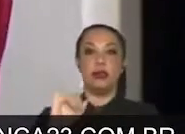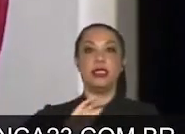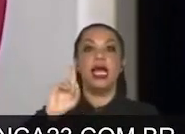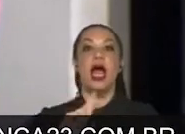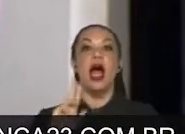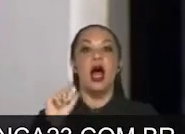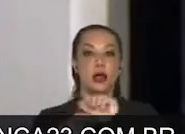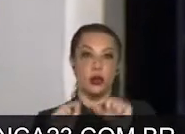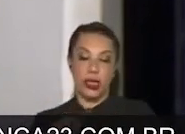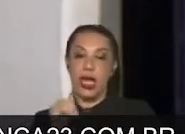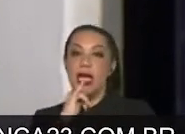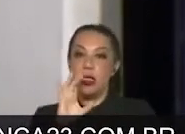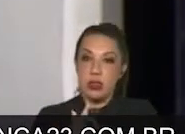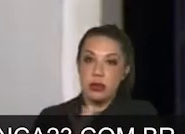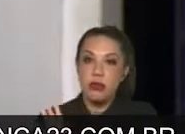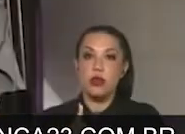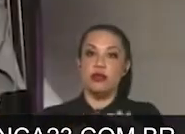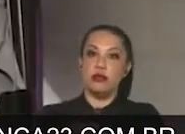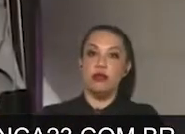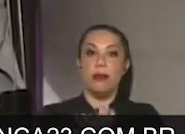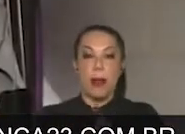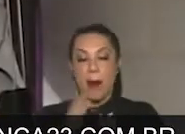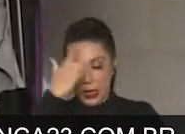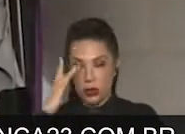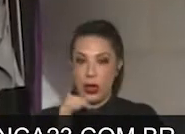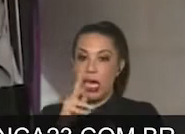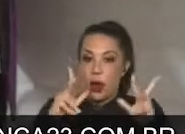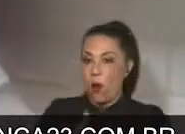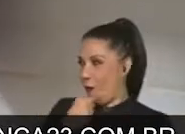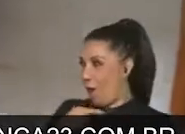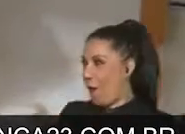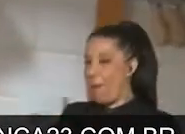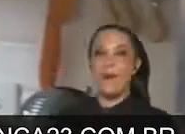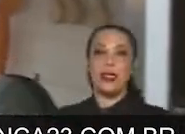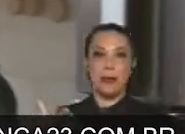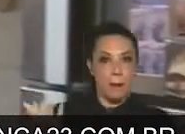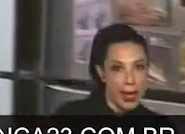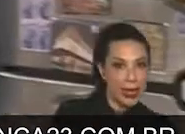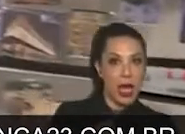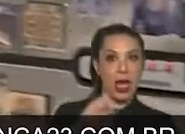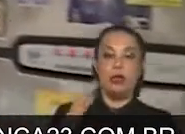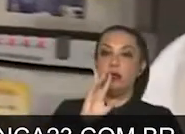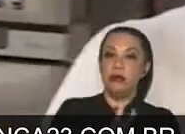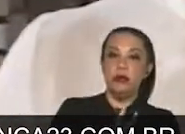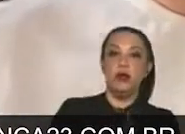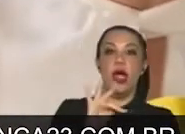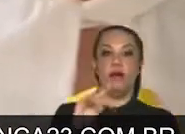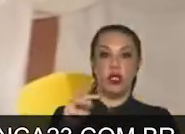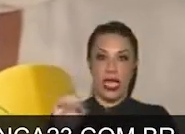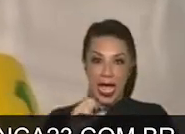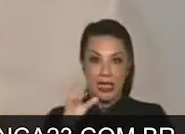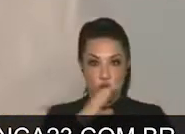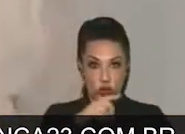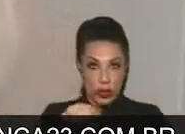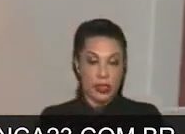R$ 8 bilhões em recursos disponíveis. Quem quiser fazer como o Marcos e sacar esse recurso extra do Fundo de Garantia, tem até o